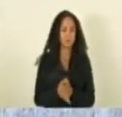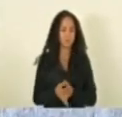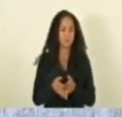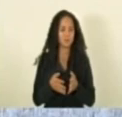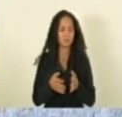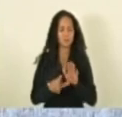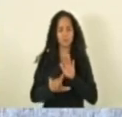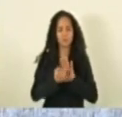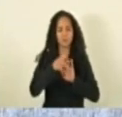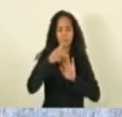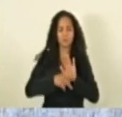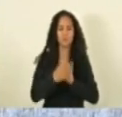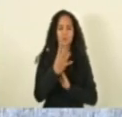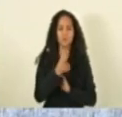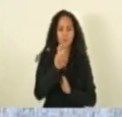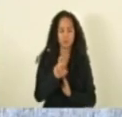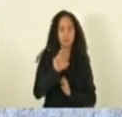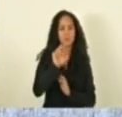de lei número